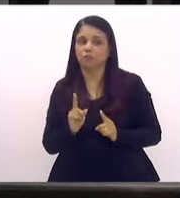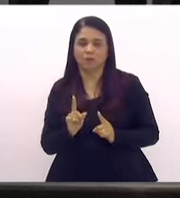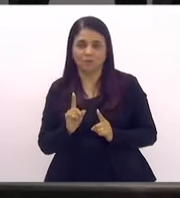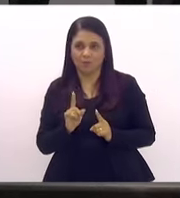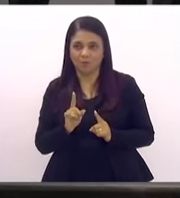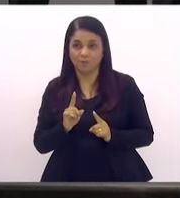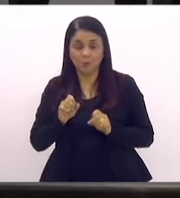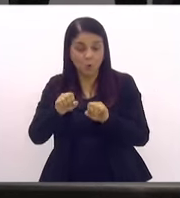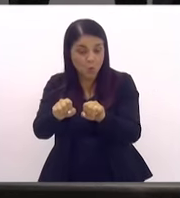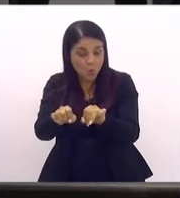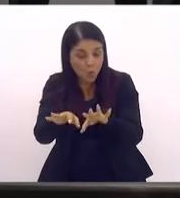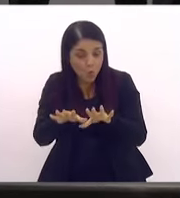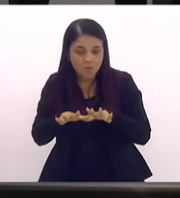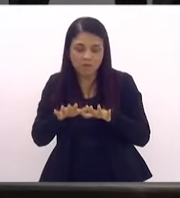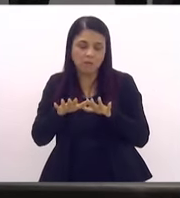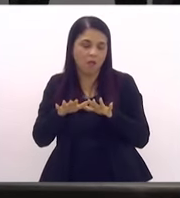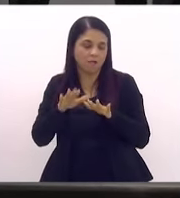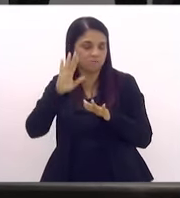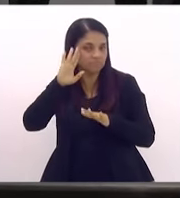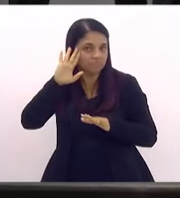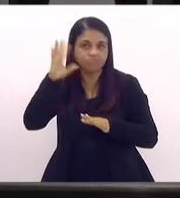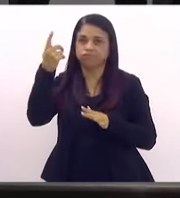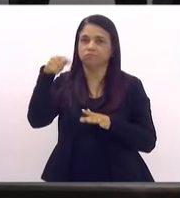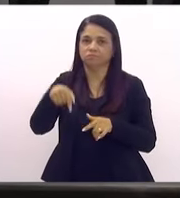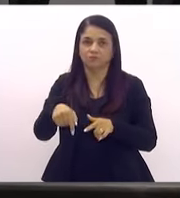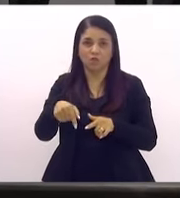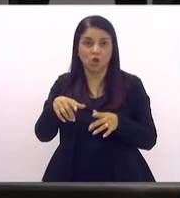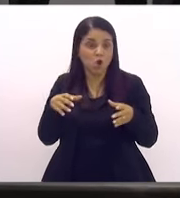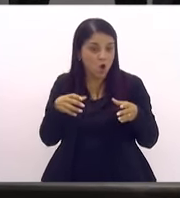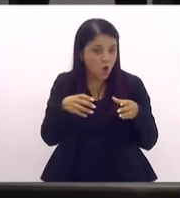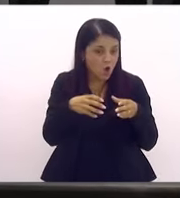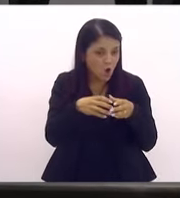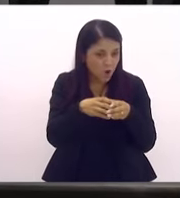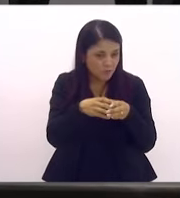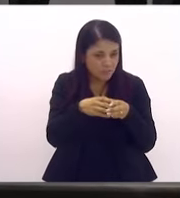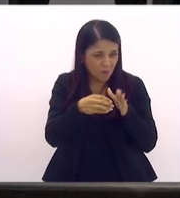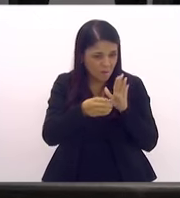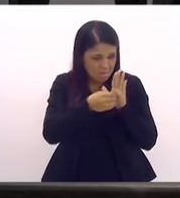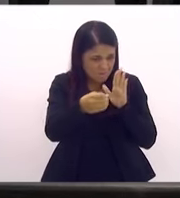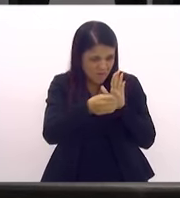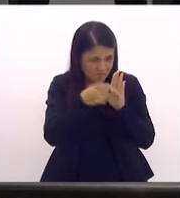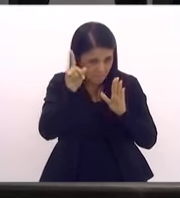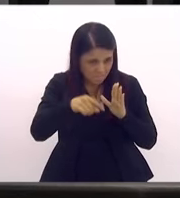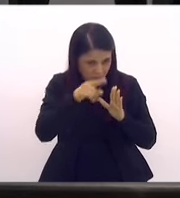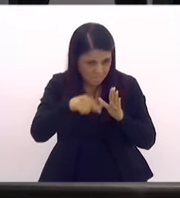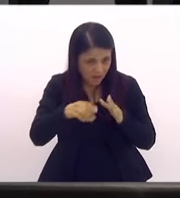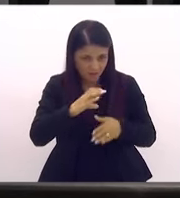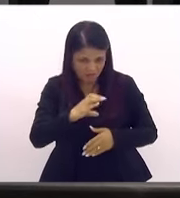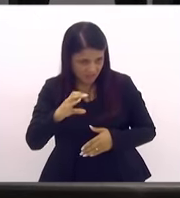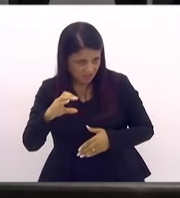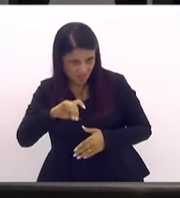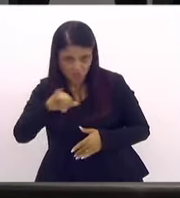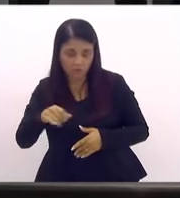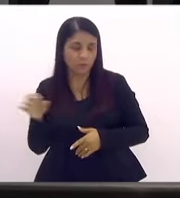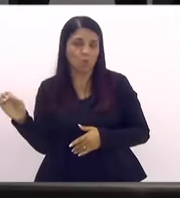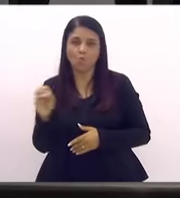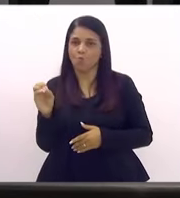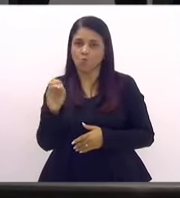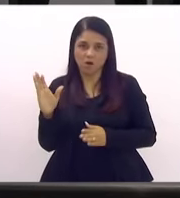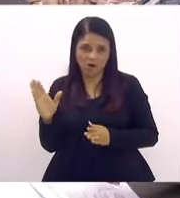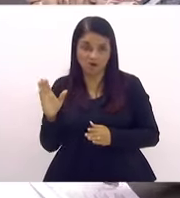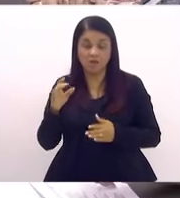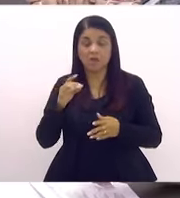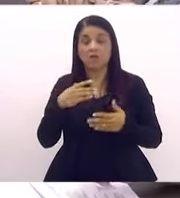O plenário é que vai ser soberano. É isso. Até porque nenhuma comissão derruba o parecer da CCJ. Não, e por mais que tenha plenário. Qualquer